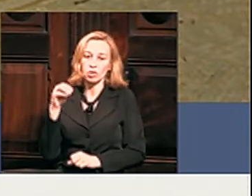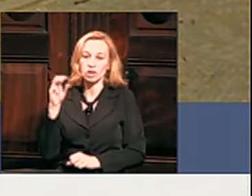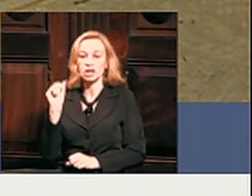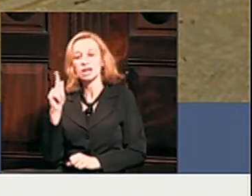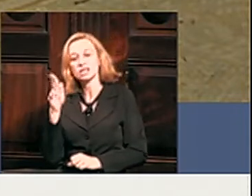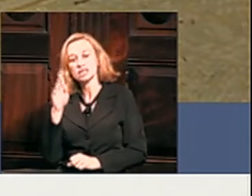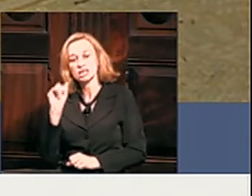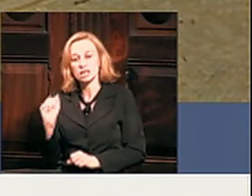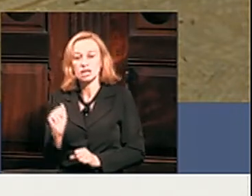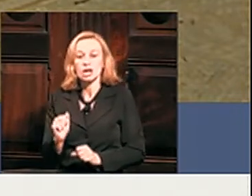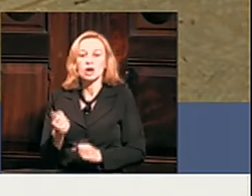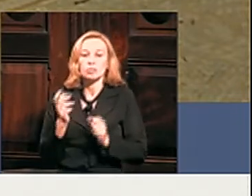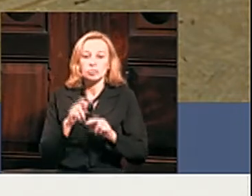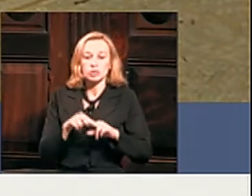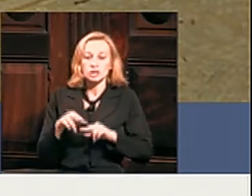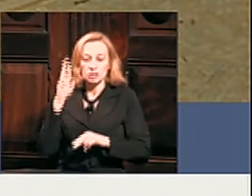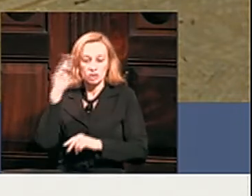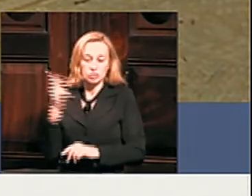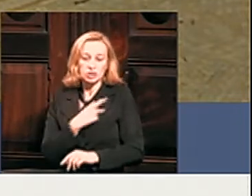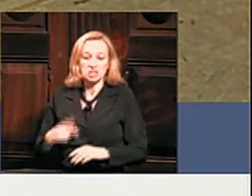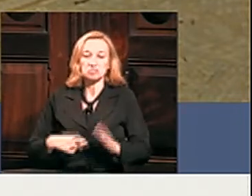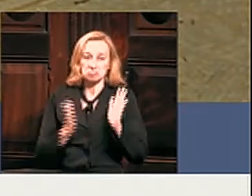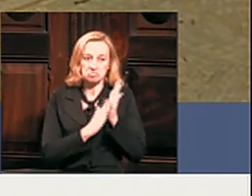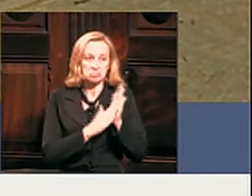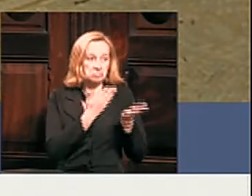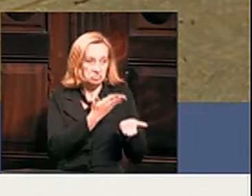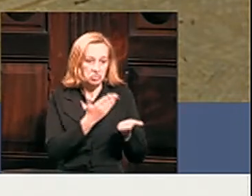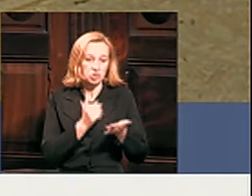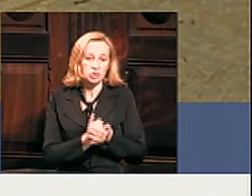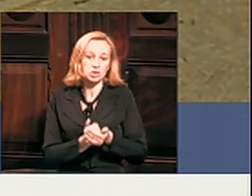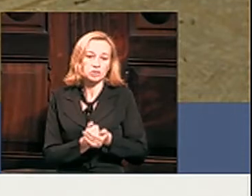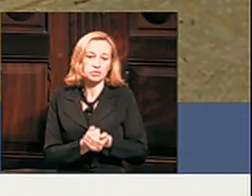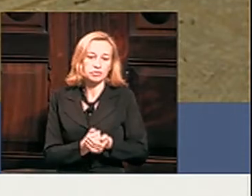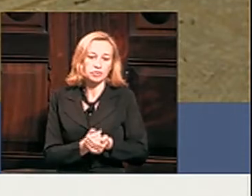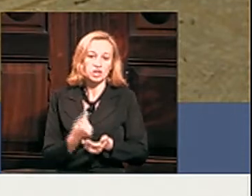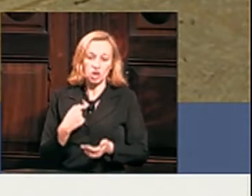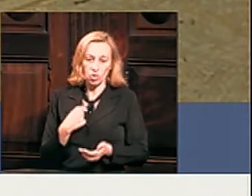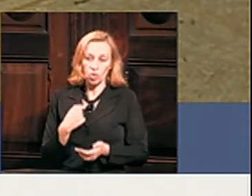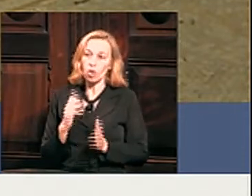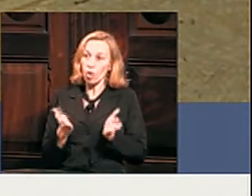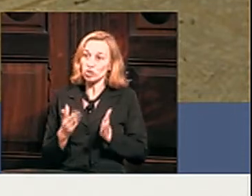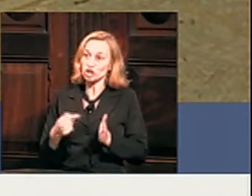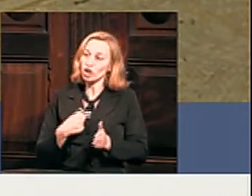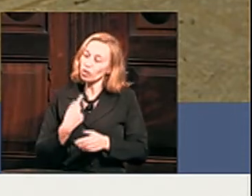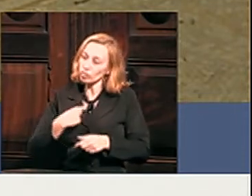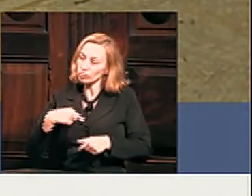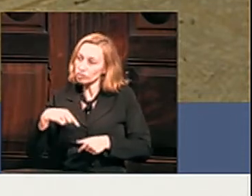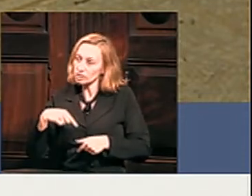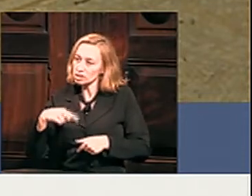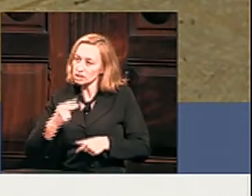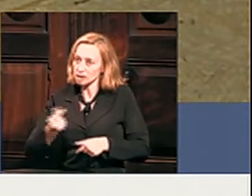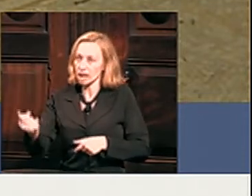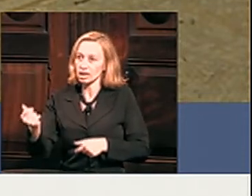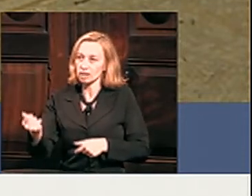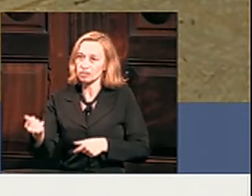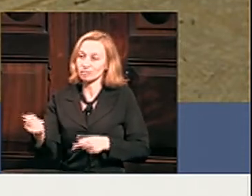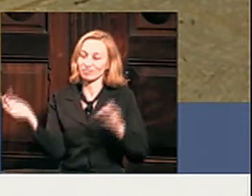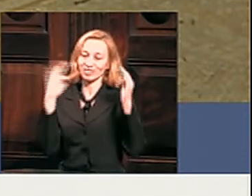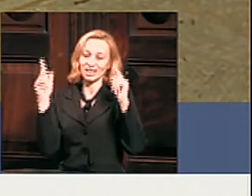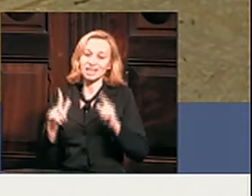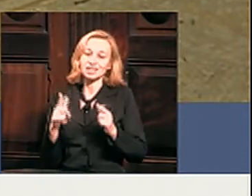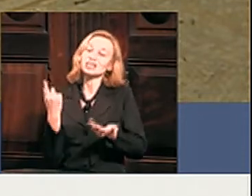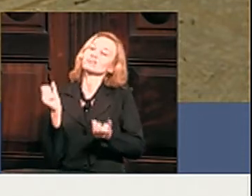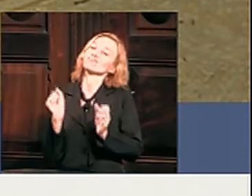senhor presidente, saúdo ao senhor pela condução dos trabalhos e digo que saio hoje desse parlamento satisfeito de ter cumprido meu dever